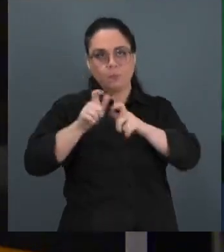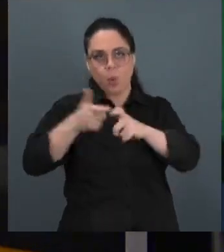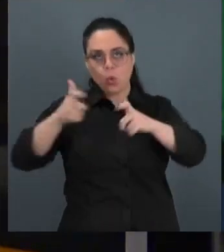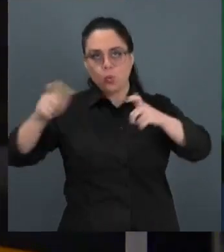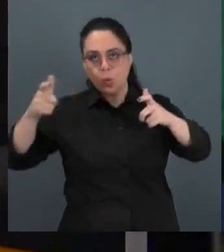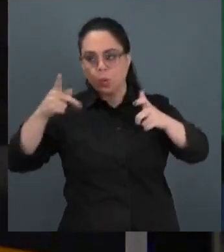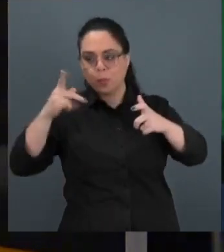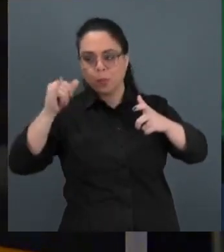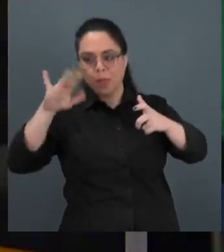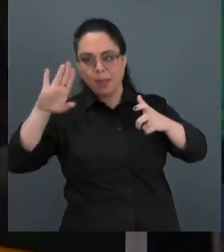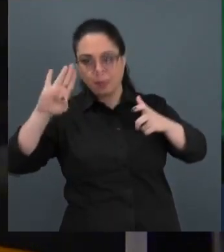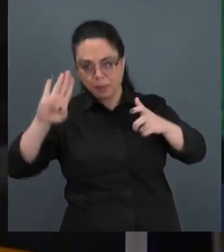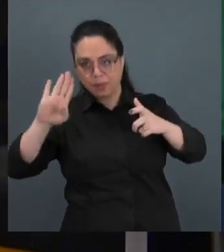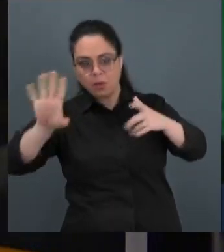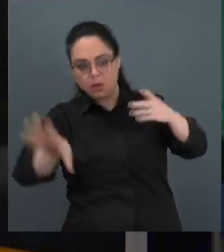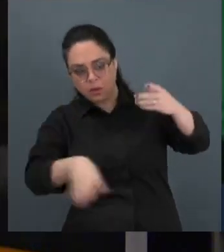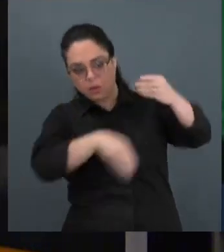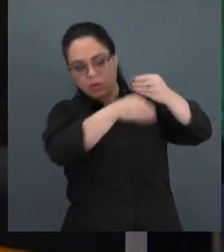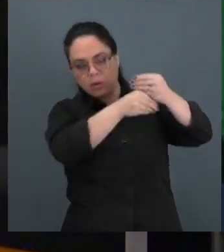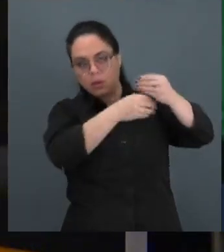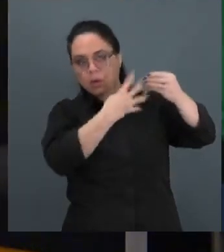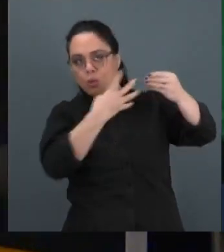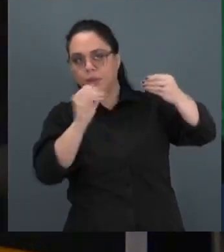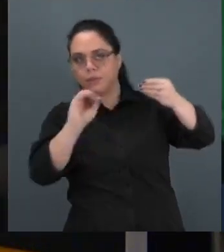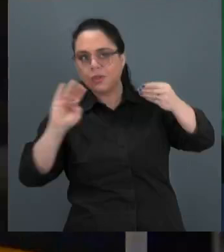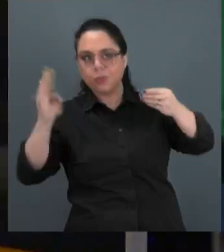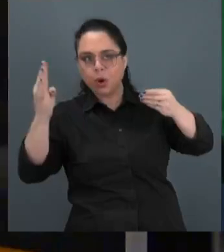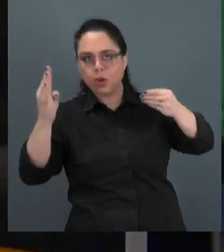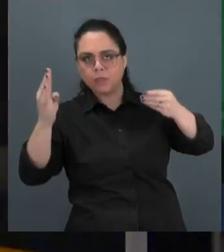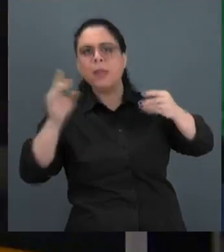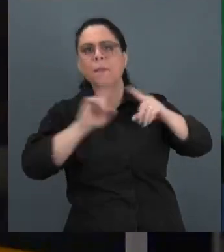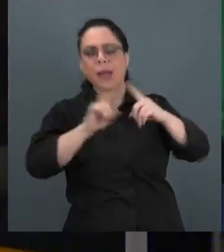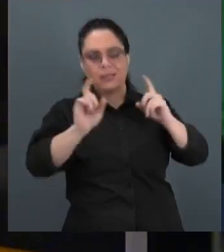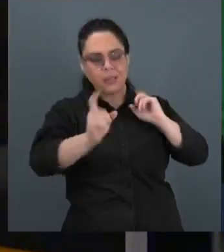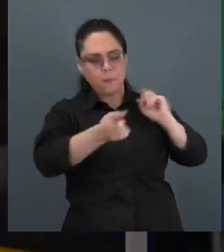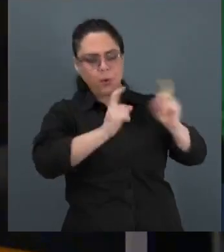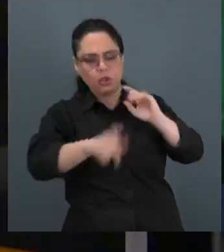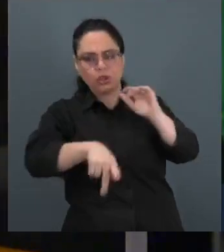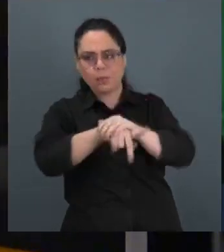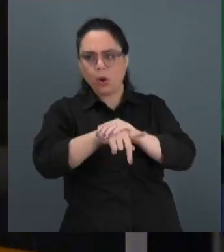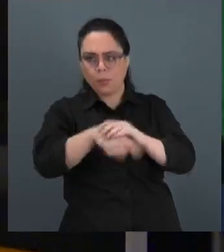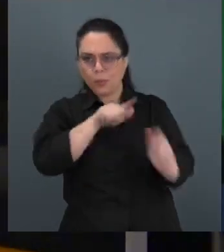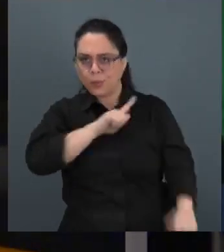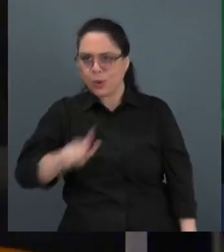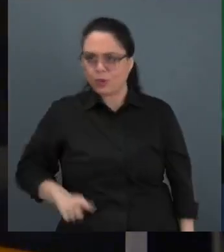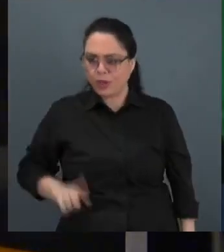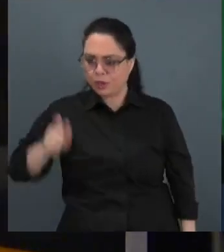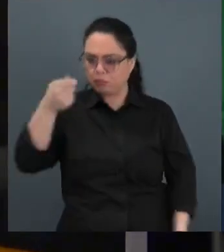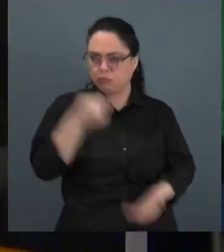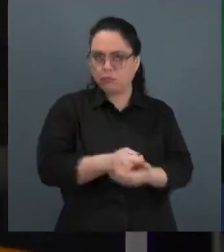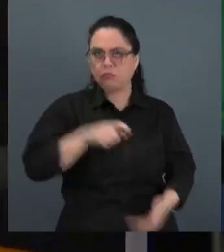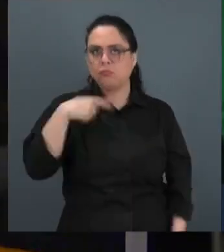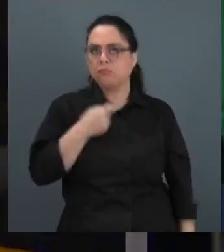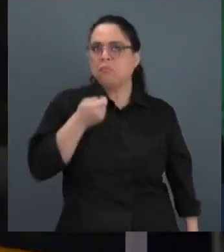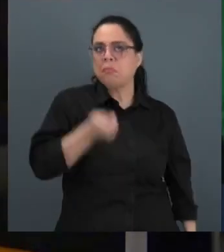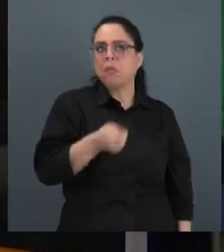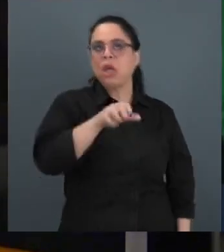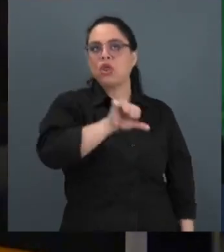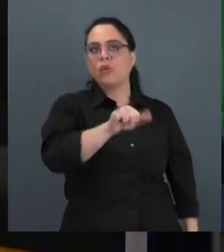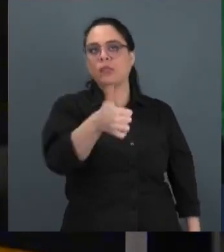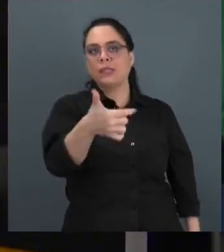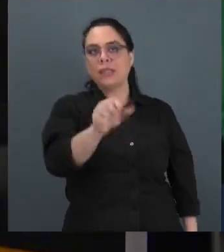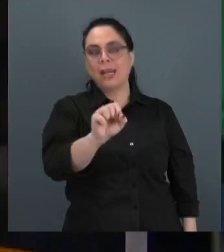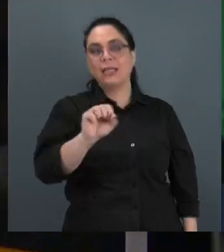nos dá 400 bilhões. Só que as políticas temerárias deste governo nos obrigaram a pagar 910 bilhões de